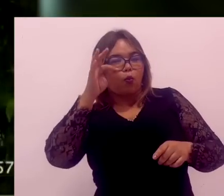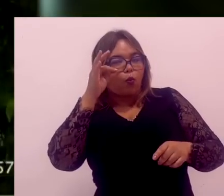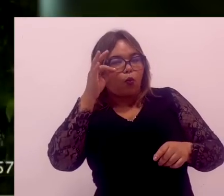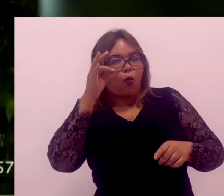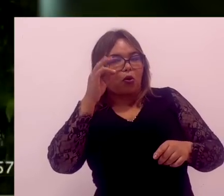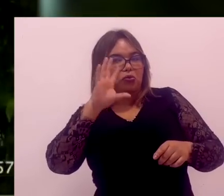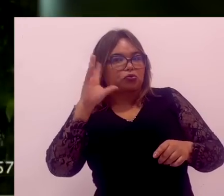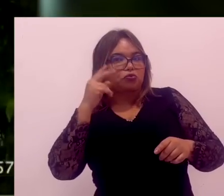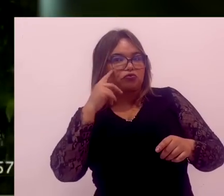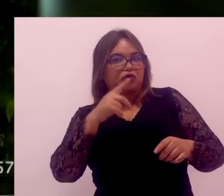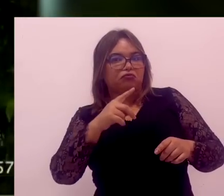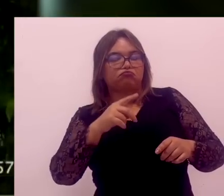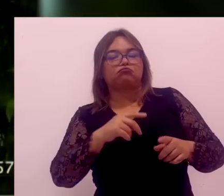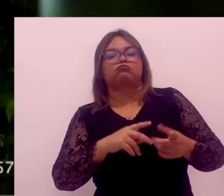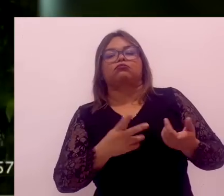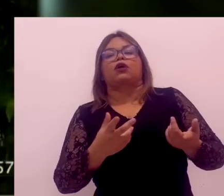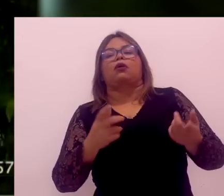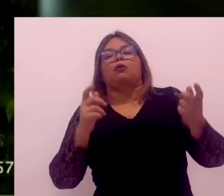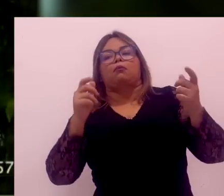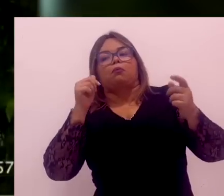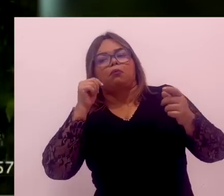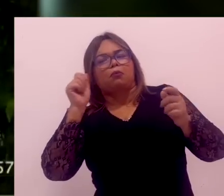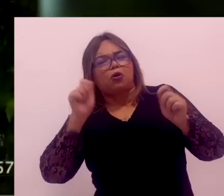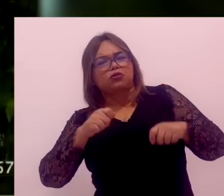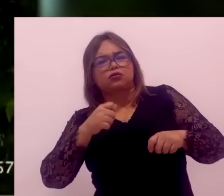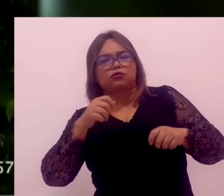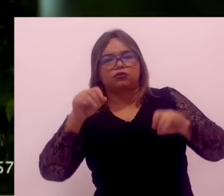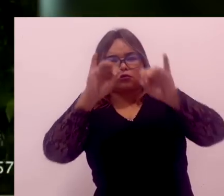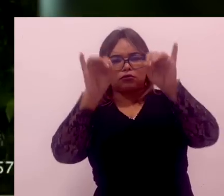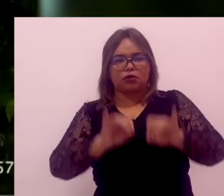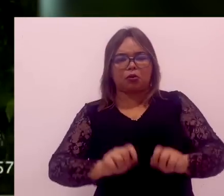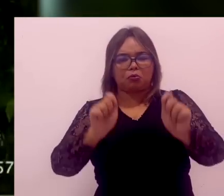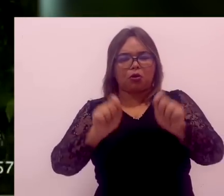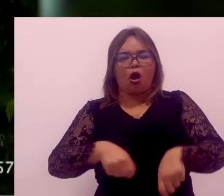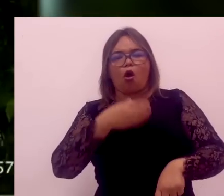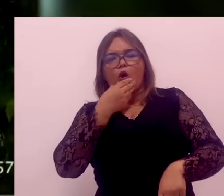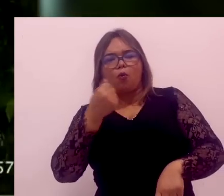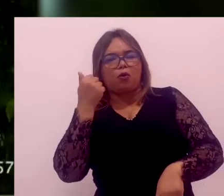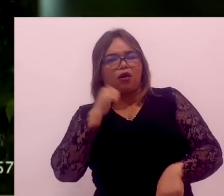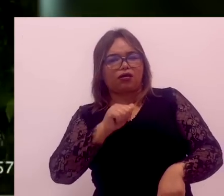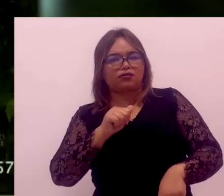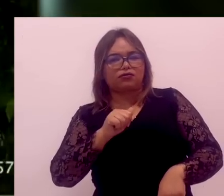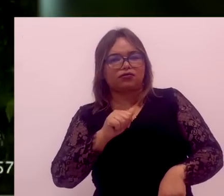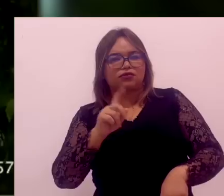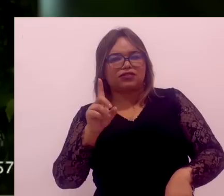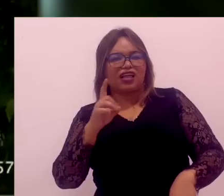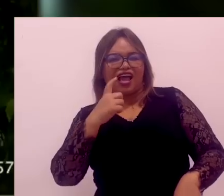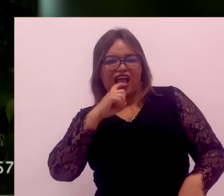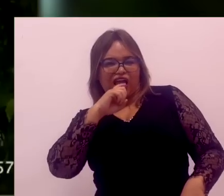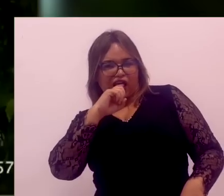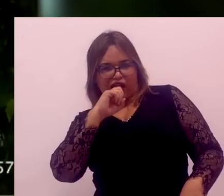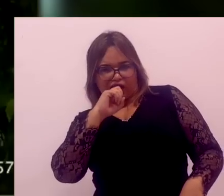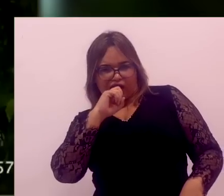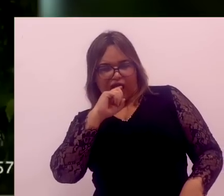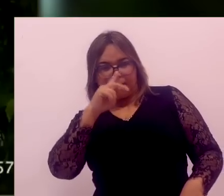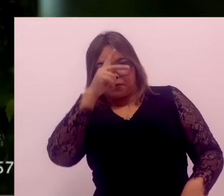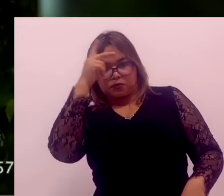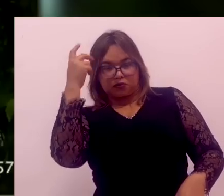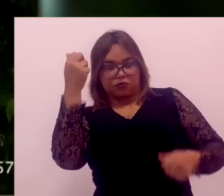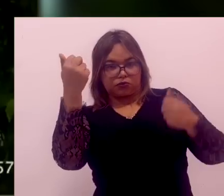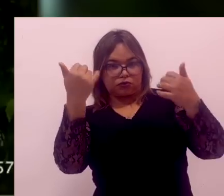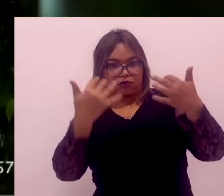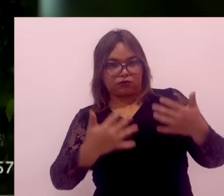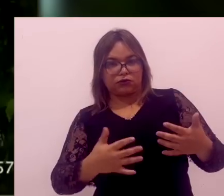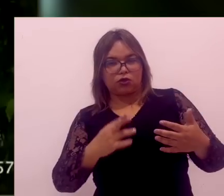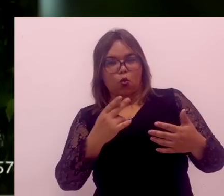sabe disso. Ela tem o dedo na boca. E eles vão te dizer que isso é para pedir segredo, para não revelar os segredos, para ficar